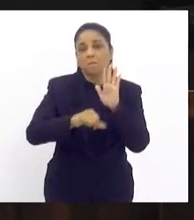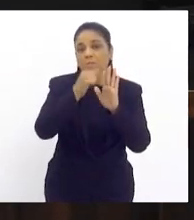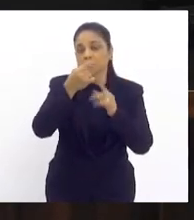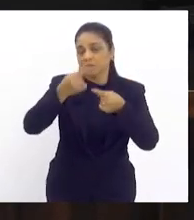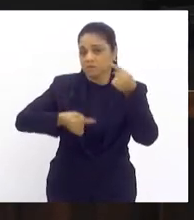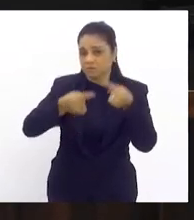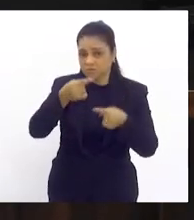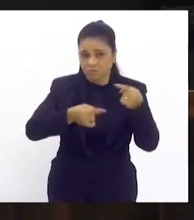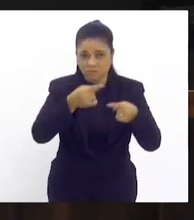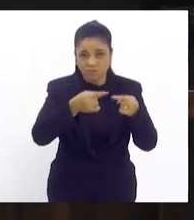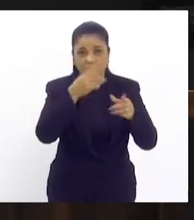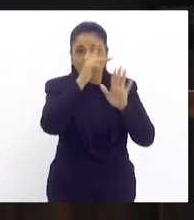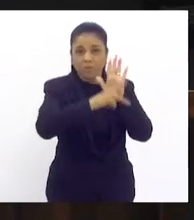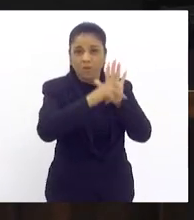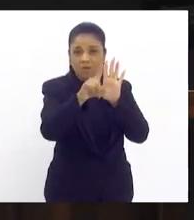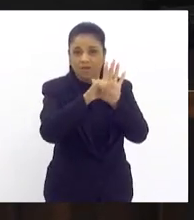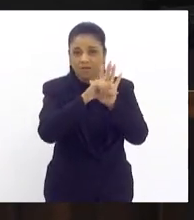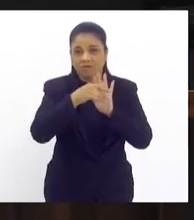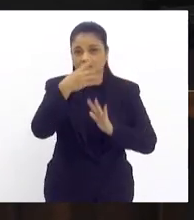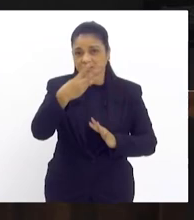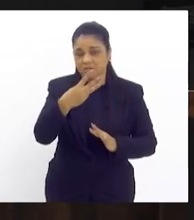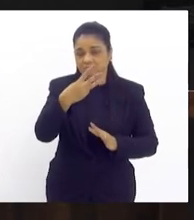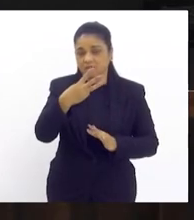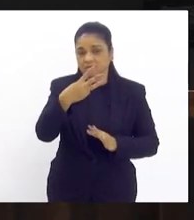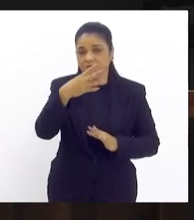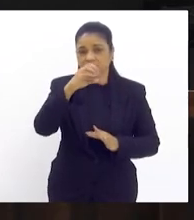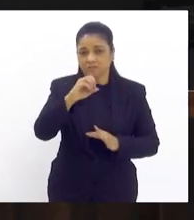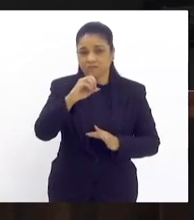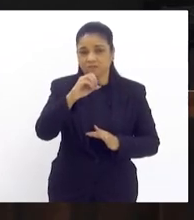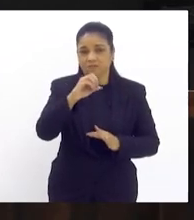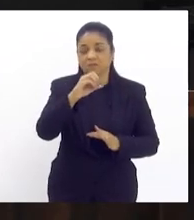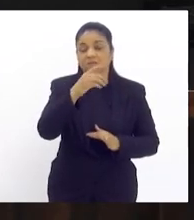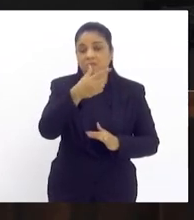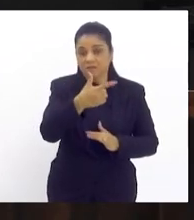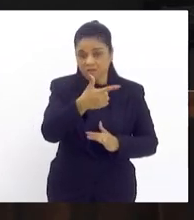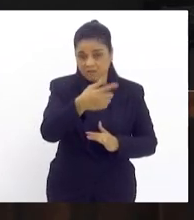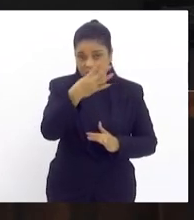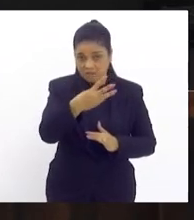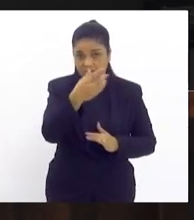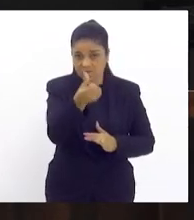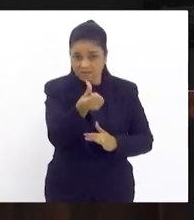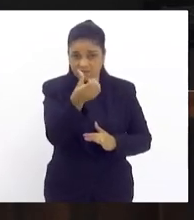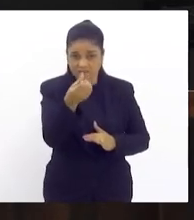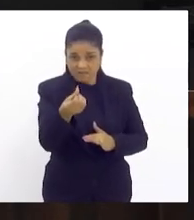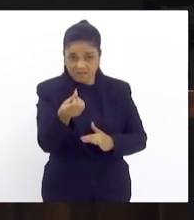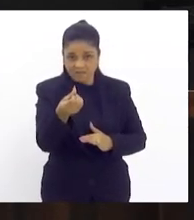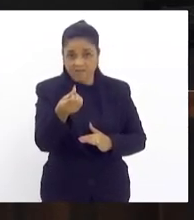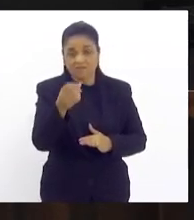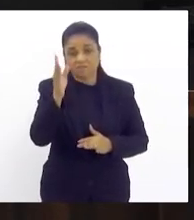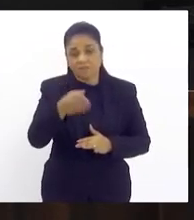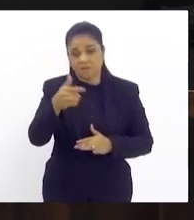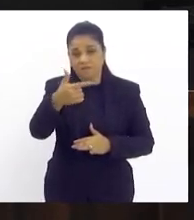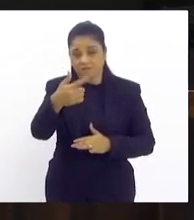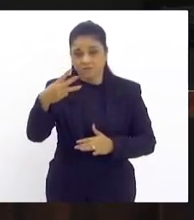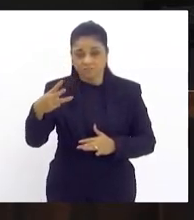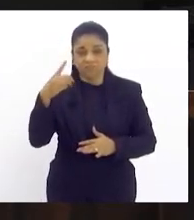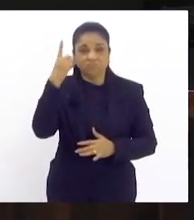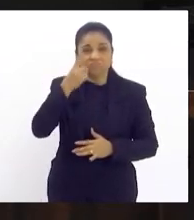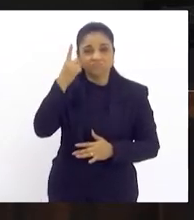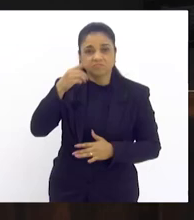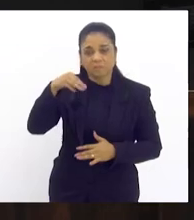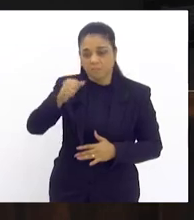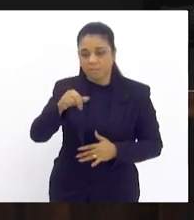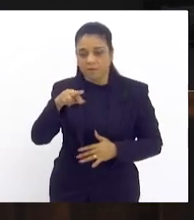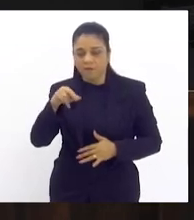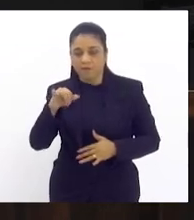discussão, projeto de lei número 366-23, de autoria da deputada Marina do MST,